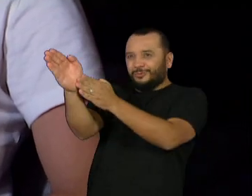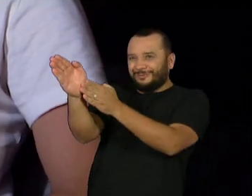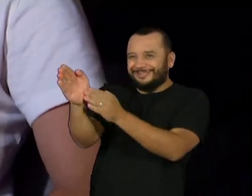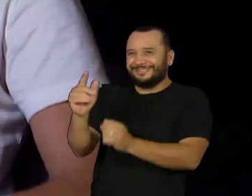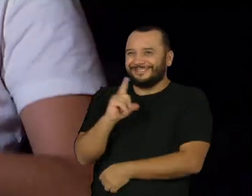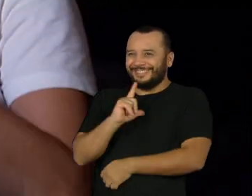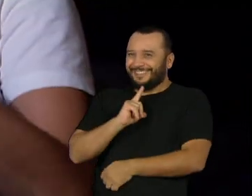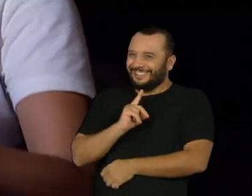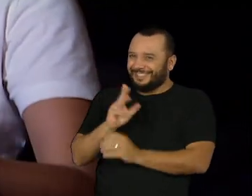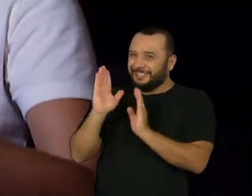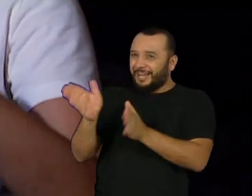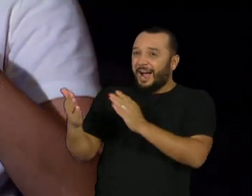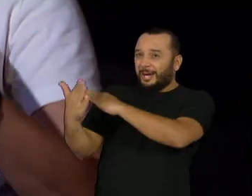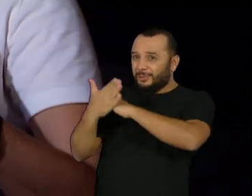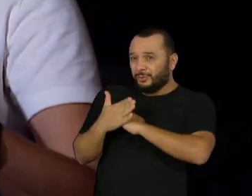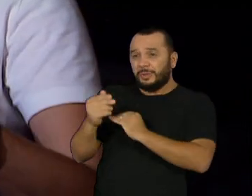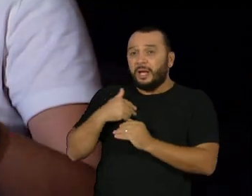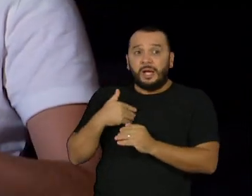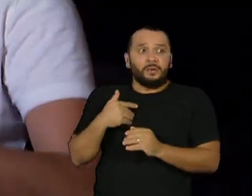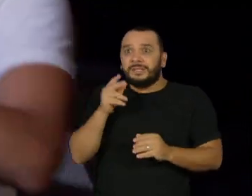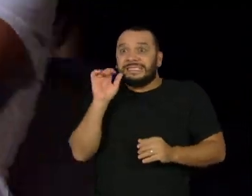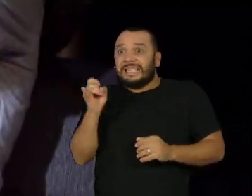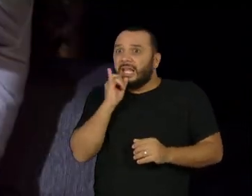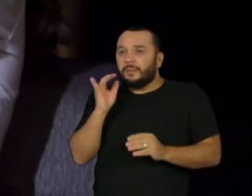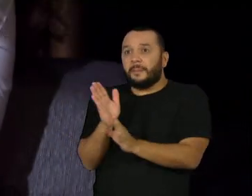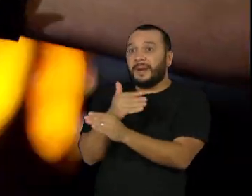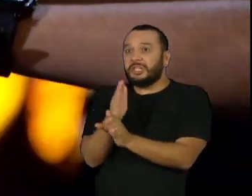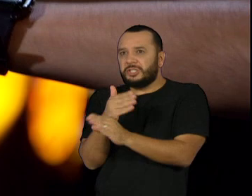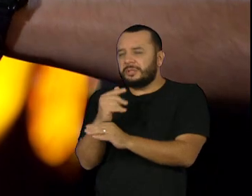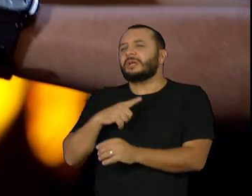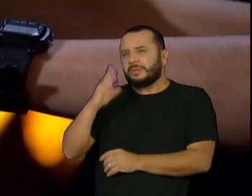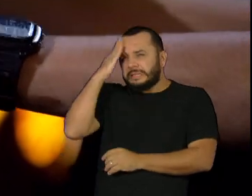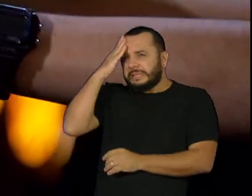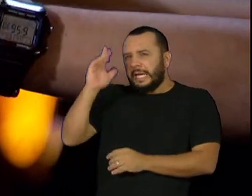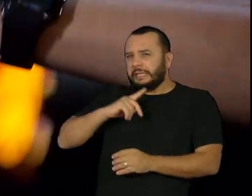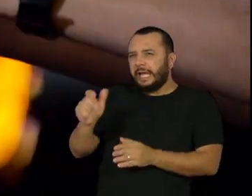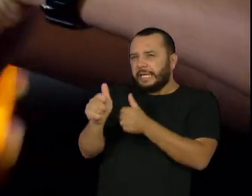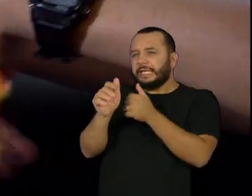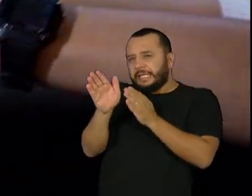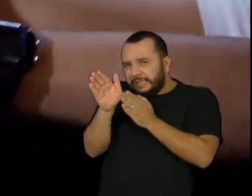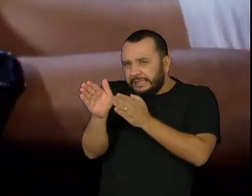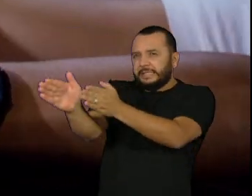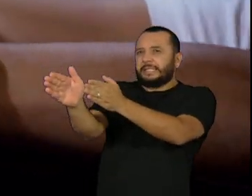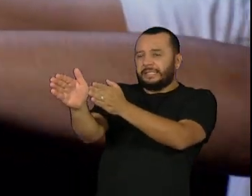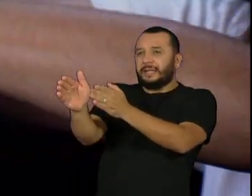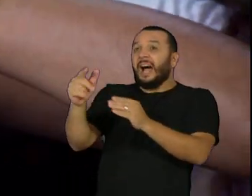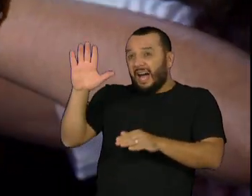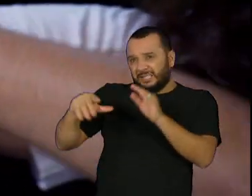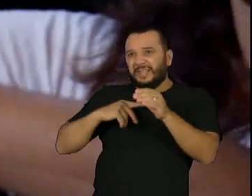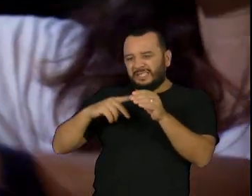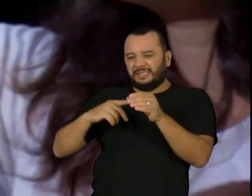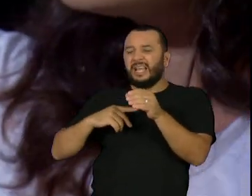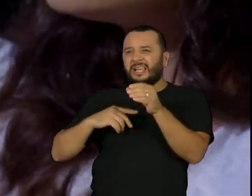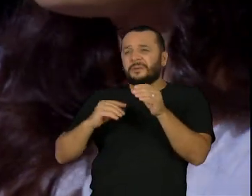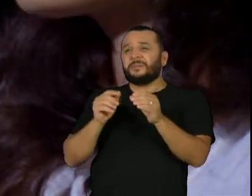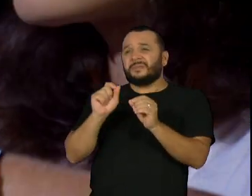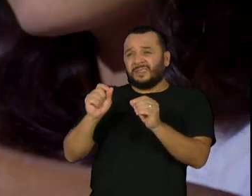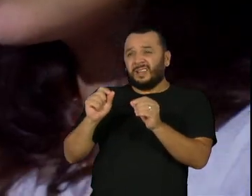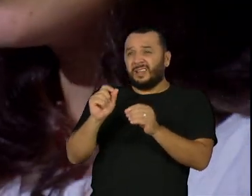Então, por mais que no momento eu não saiba o que fazer, eu tenho aquele rumo que me guia. Às vezes o mar está contra ou não há vento, eu fico à